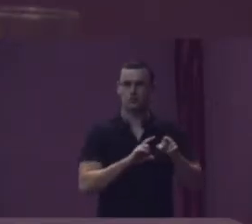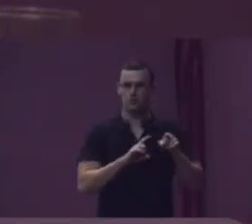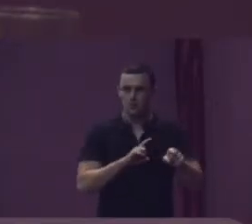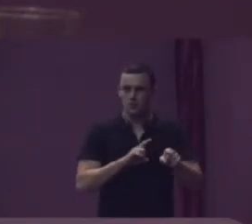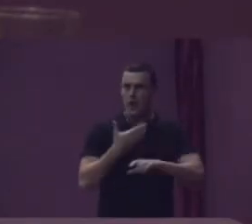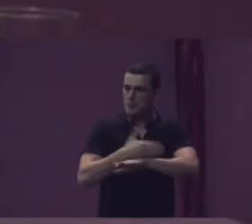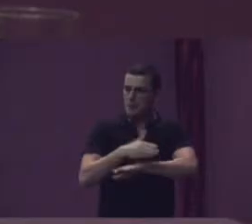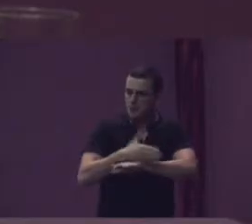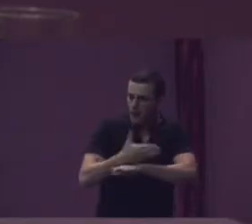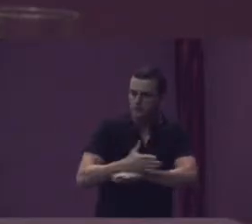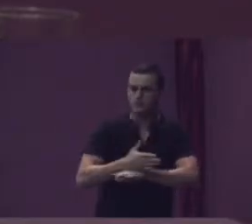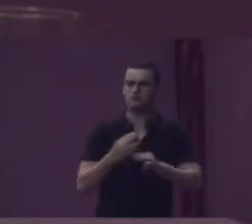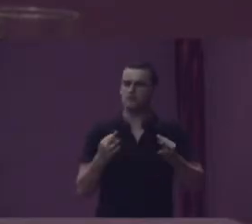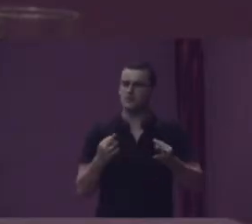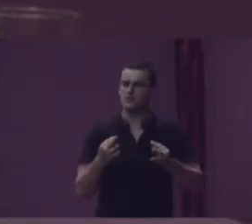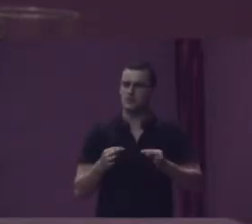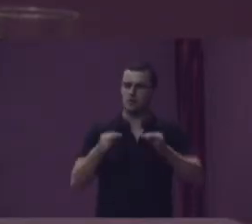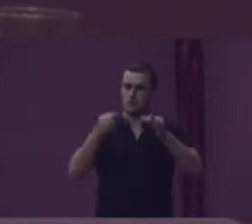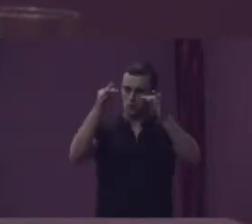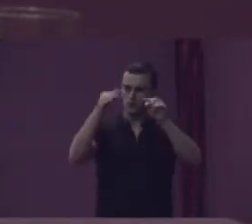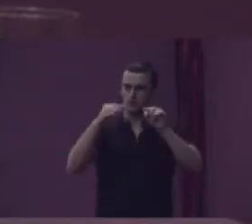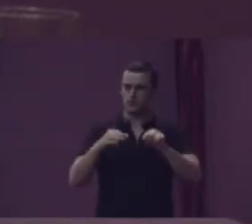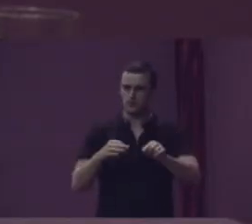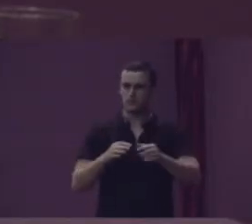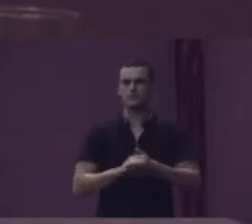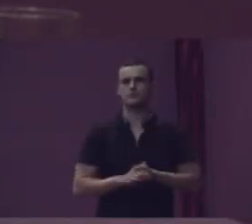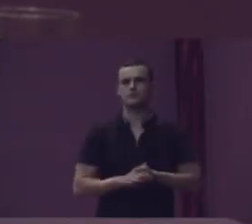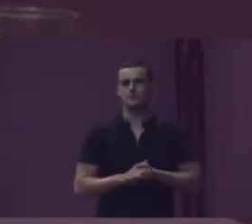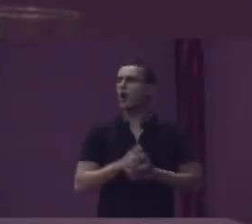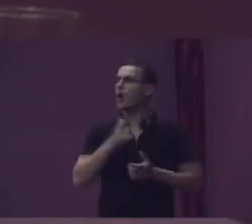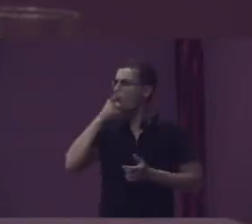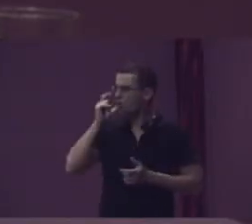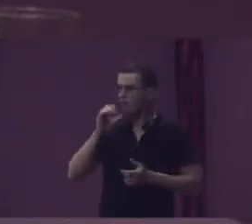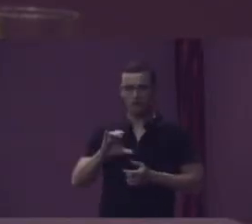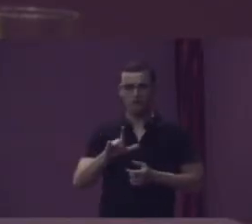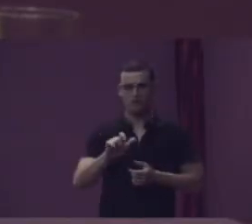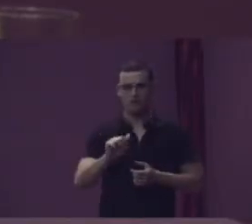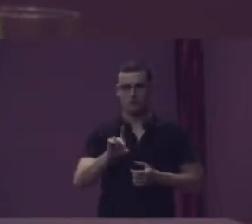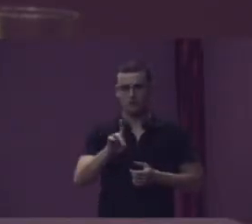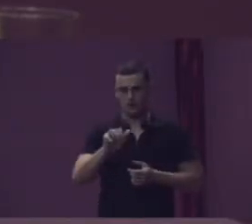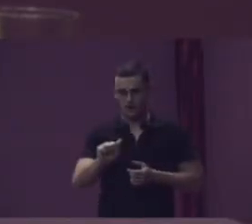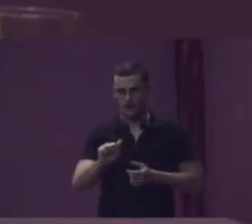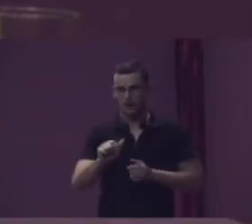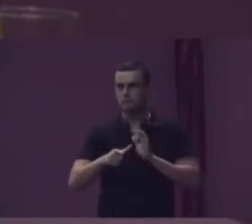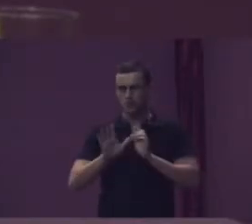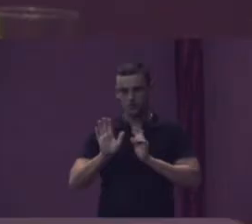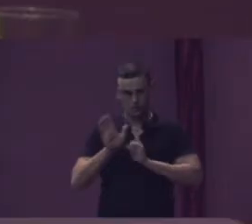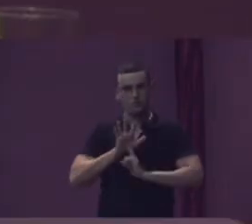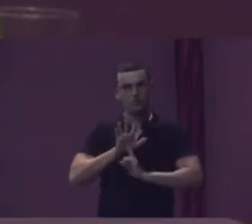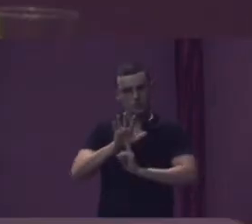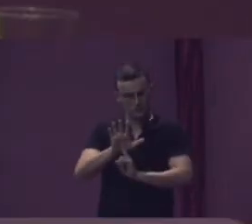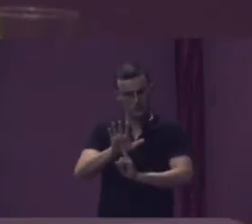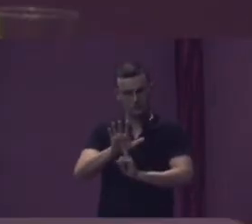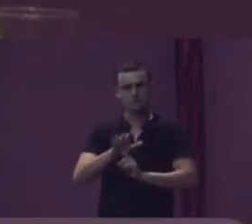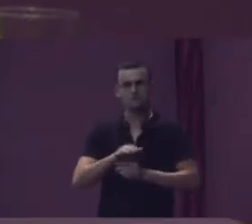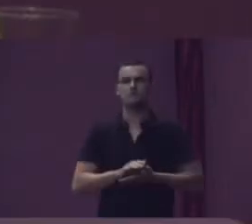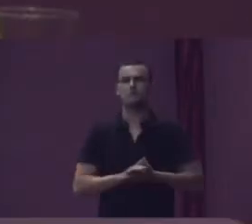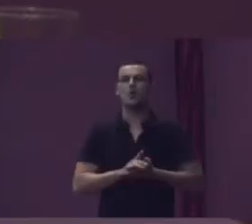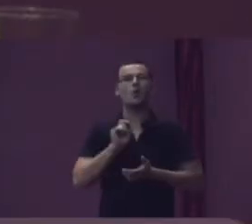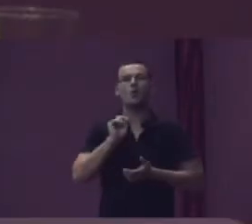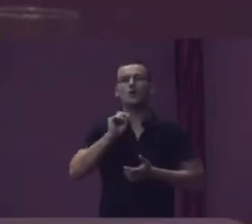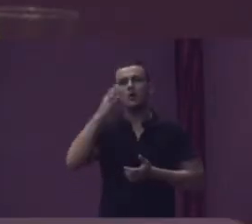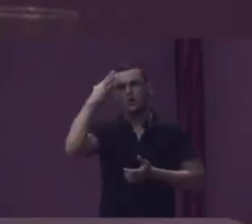e práticas tecnológicas. Apoiados, né, como a Cláudia ontem também já apontou, na compreensão de